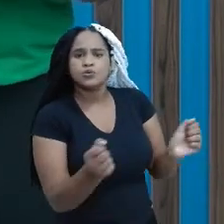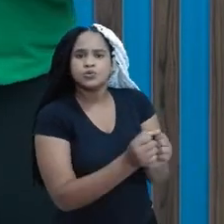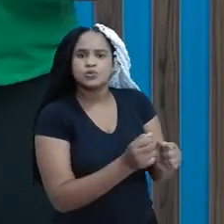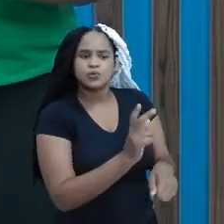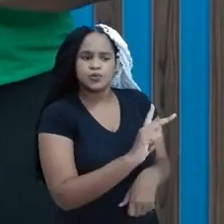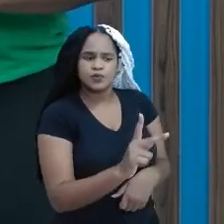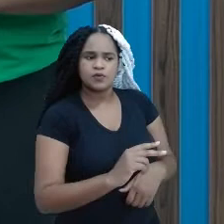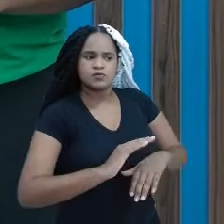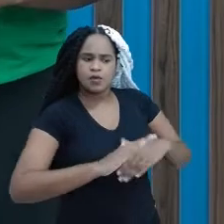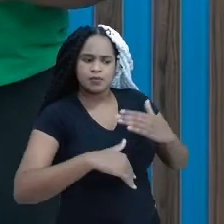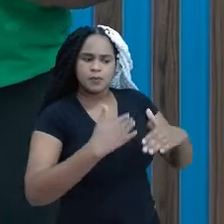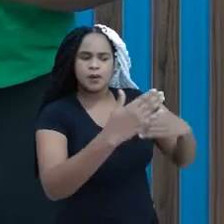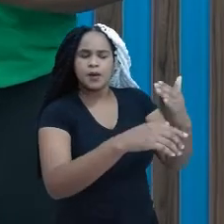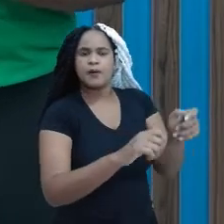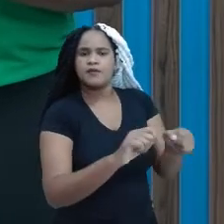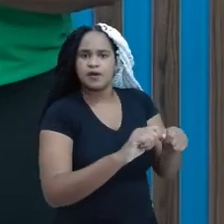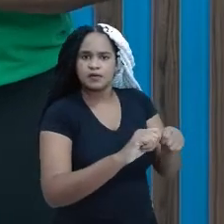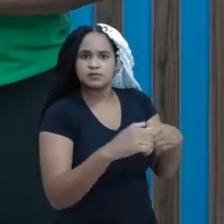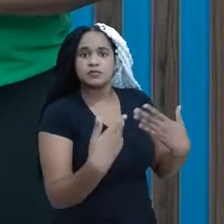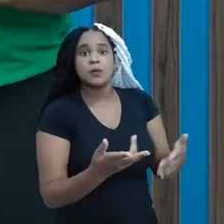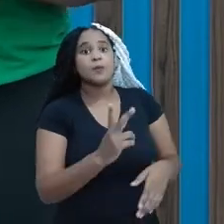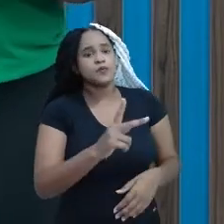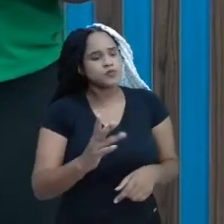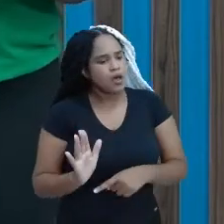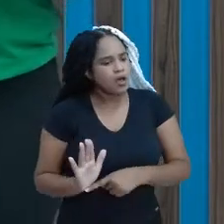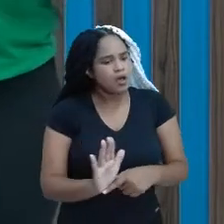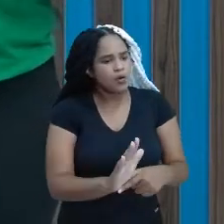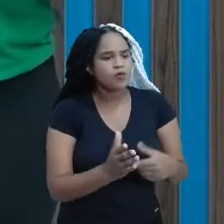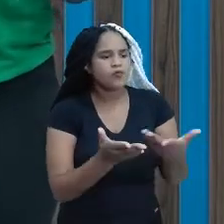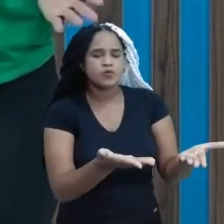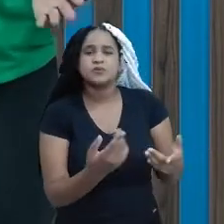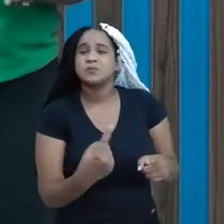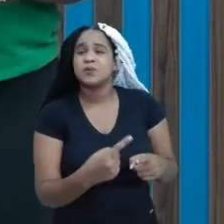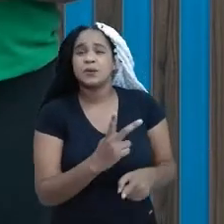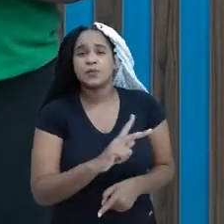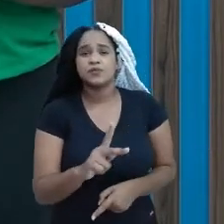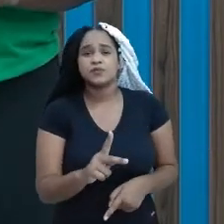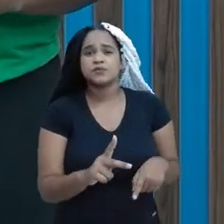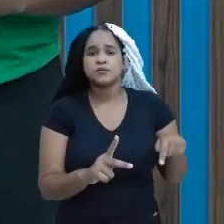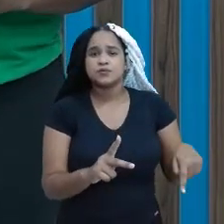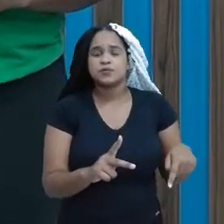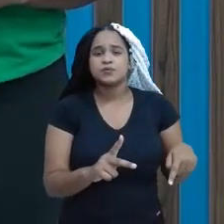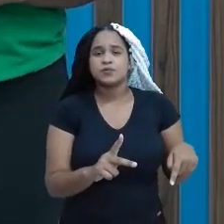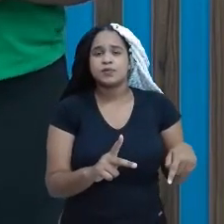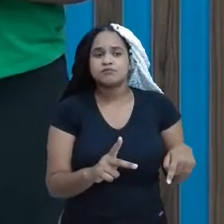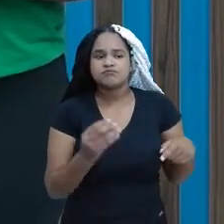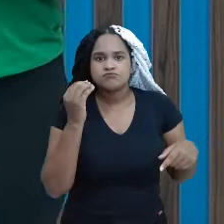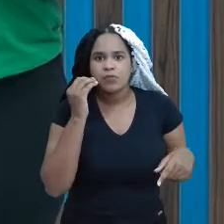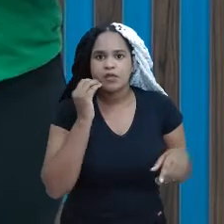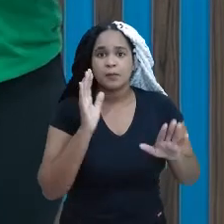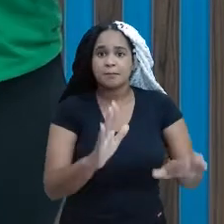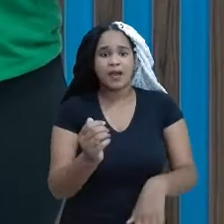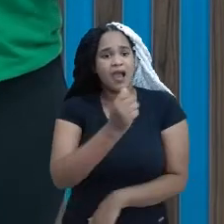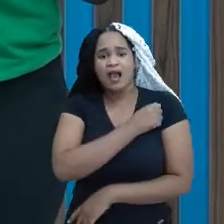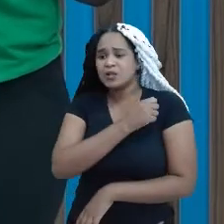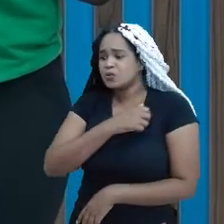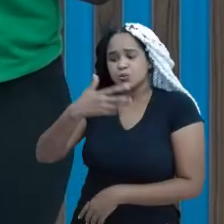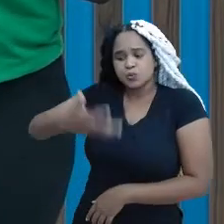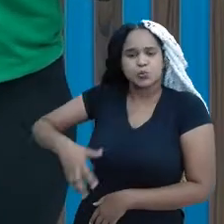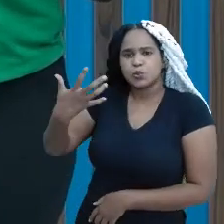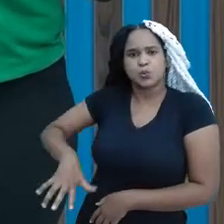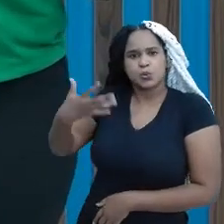professora, vamos desenvolver, a professora te ajuda, e ela não quer, porque ela quer brincar. Ela não